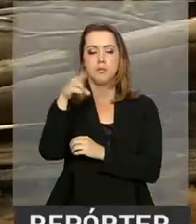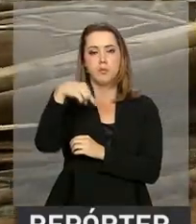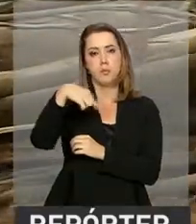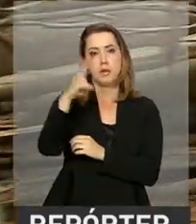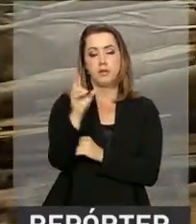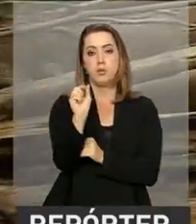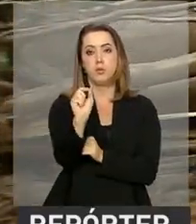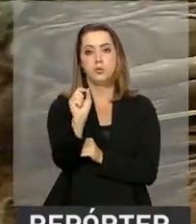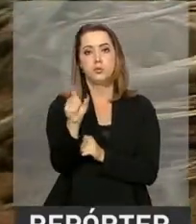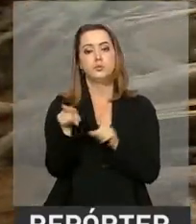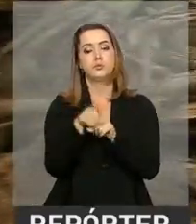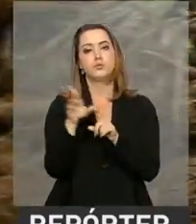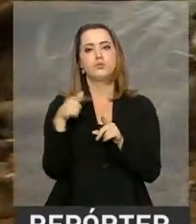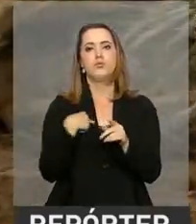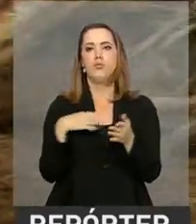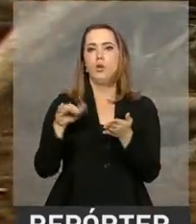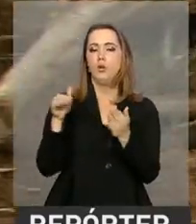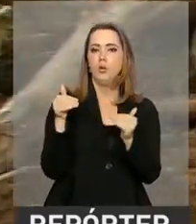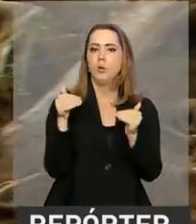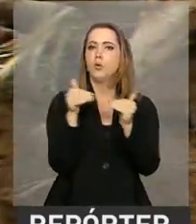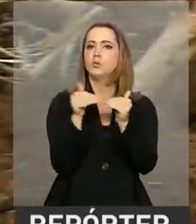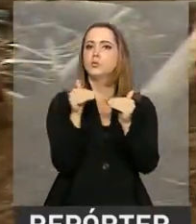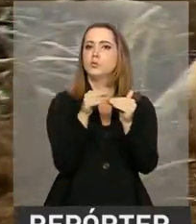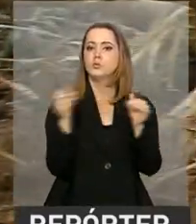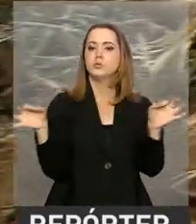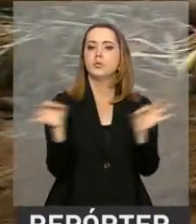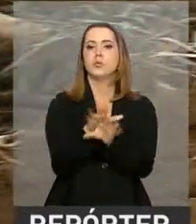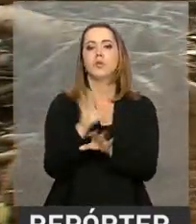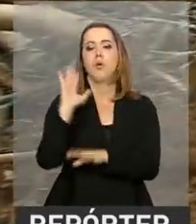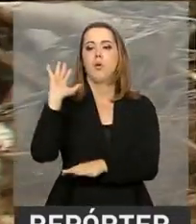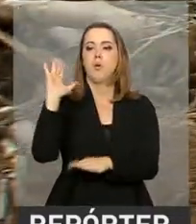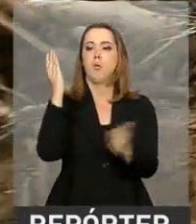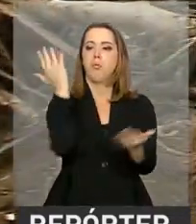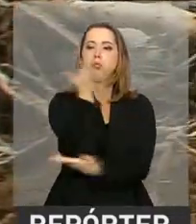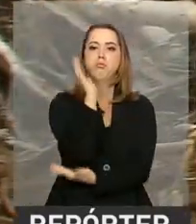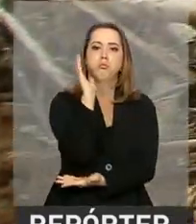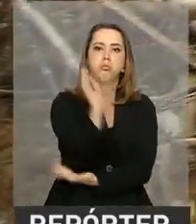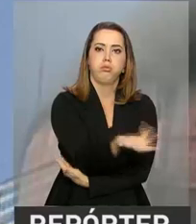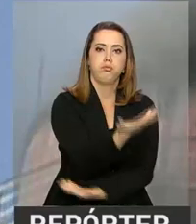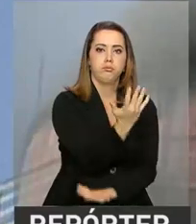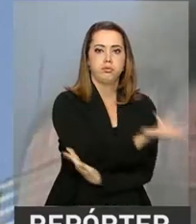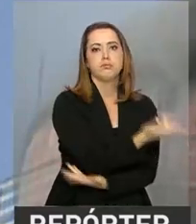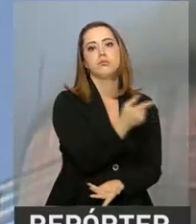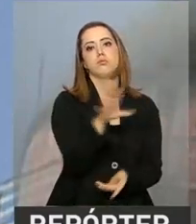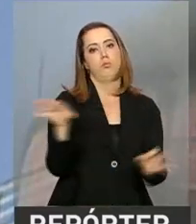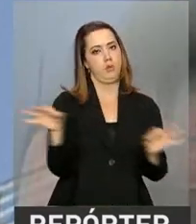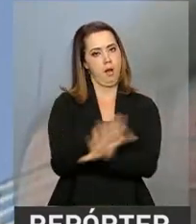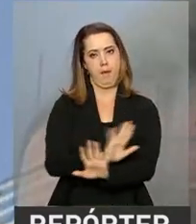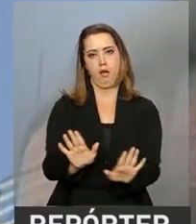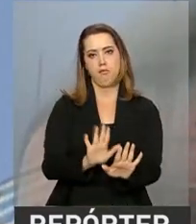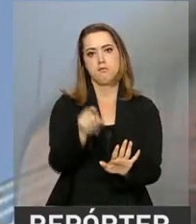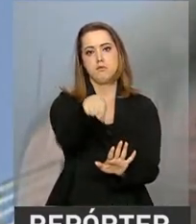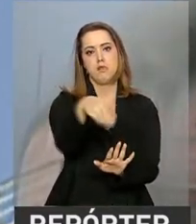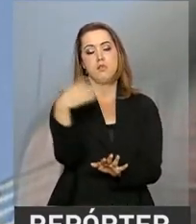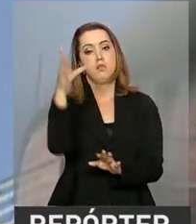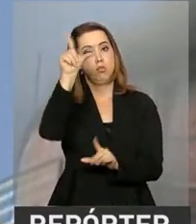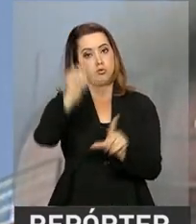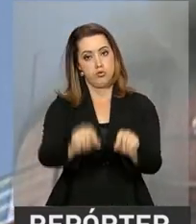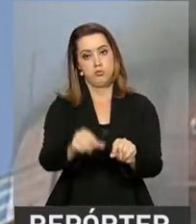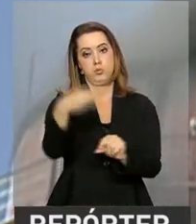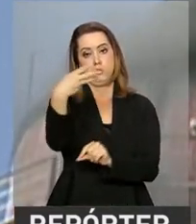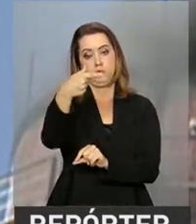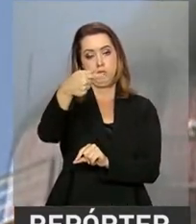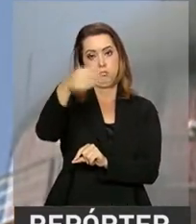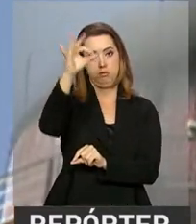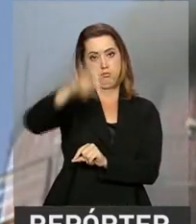compromissos firmados pelo Brasil está o de acabar com o desmatamento ilegal na Amazônia reduzir em 37% as